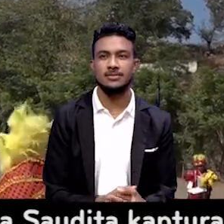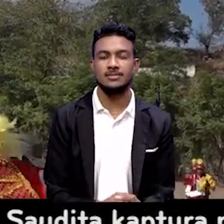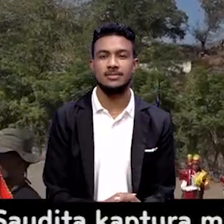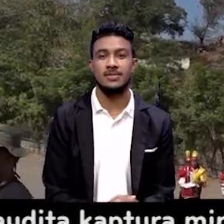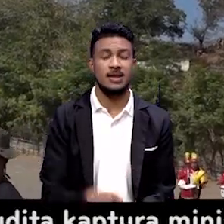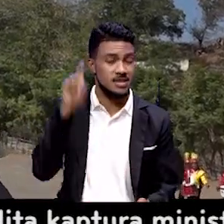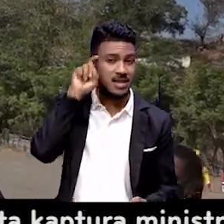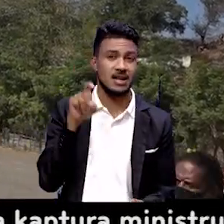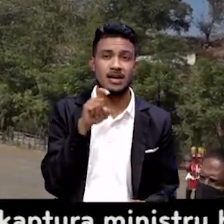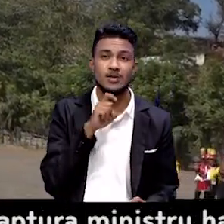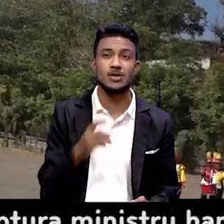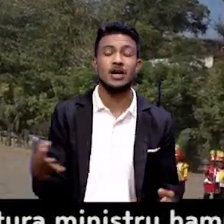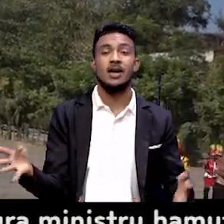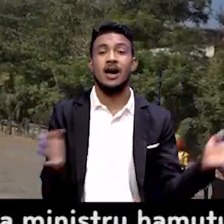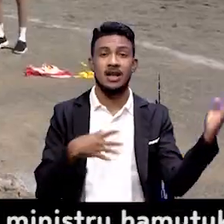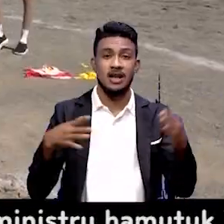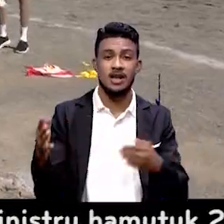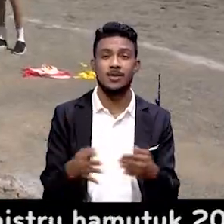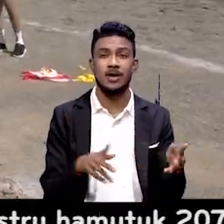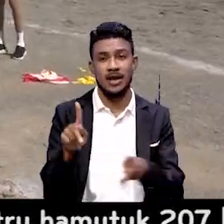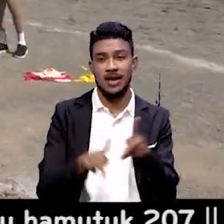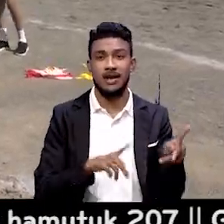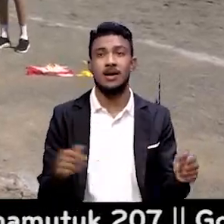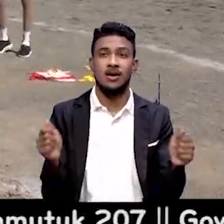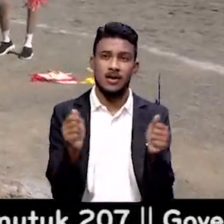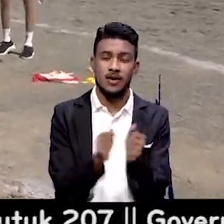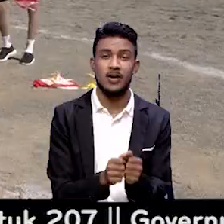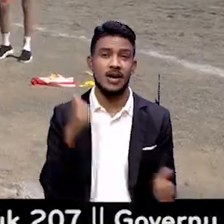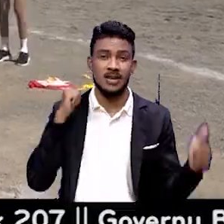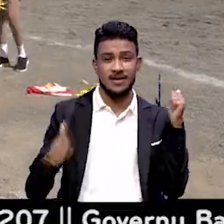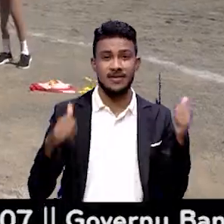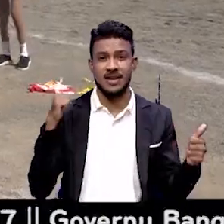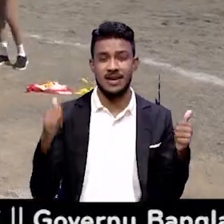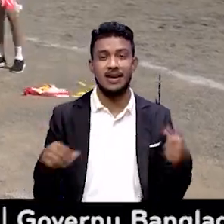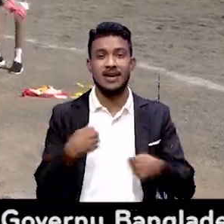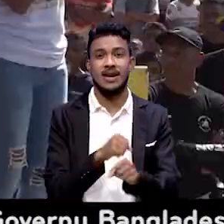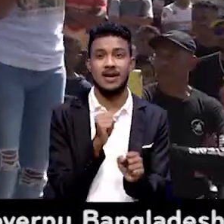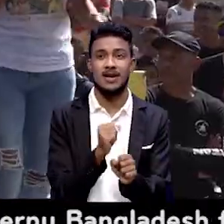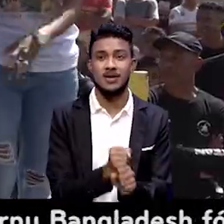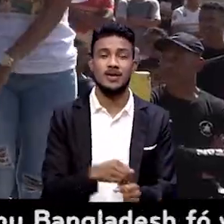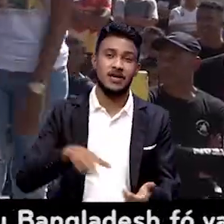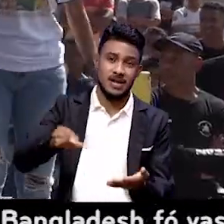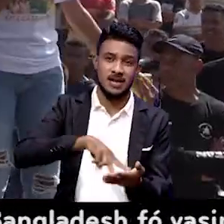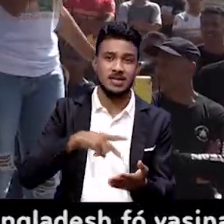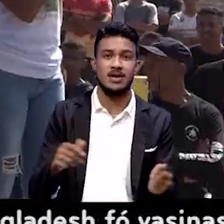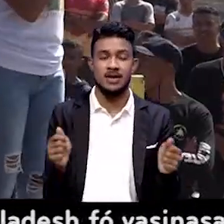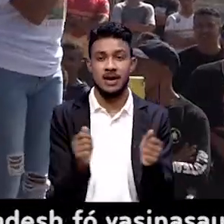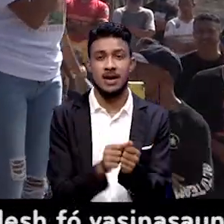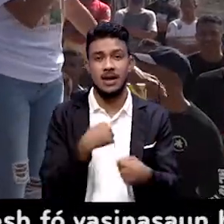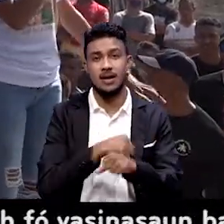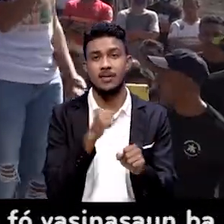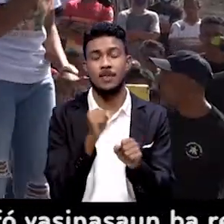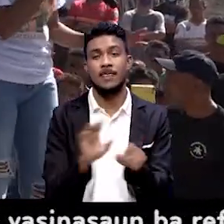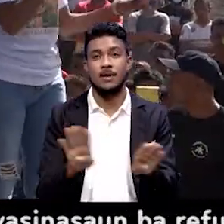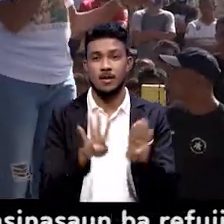Sana namos anima komdari nebe assisti jogo ne, ho atraksao nebe atrai tebes komunidade sira ia area refere, hafoin halo lançamento ba